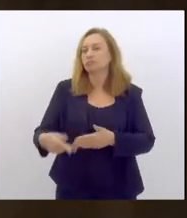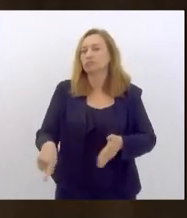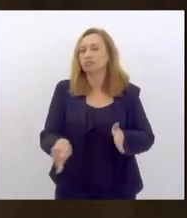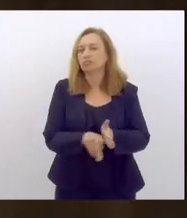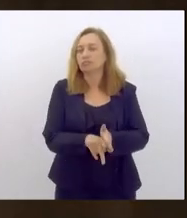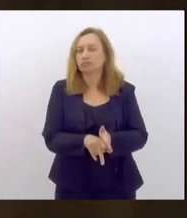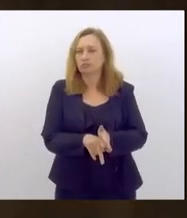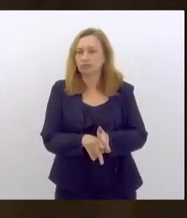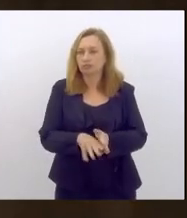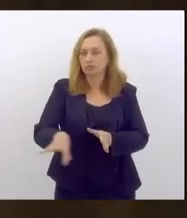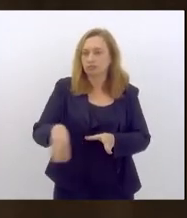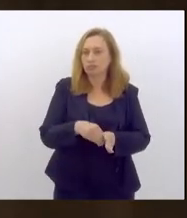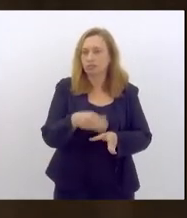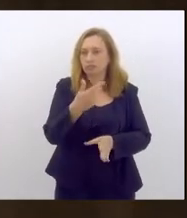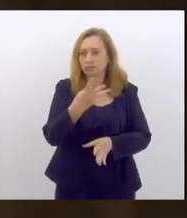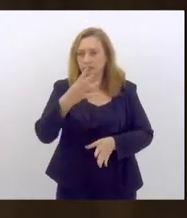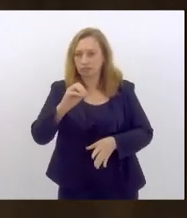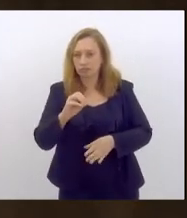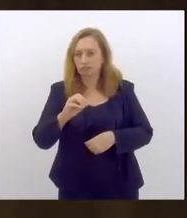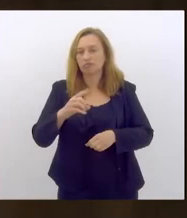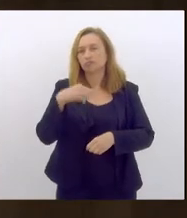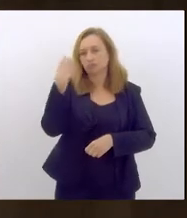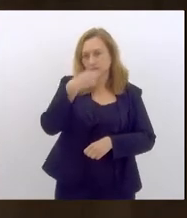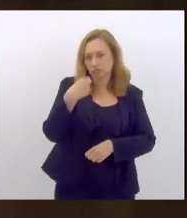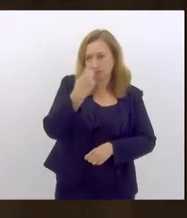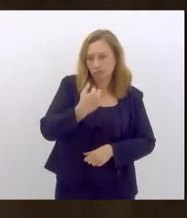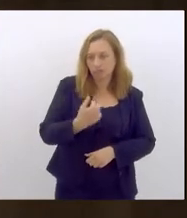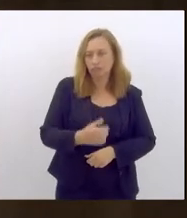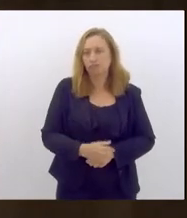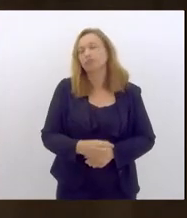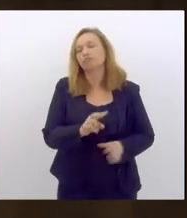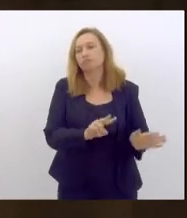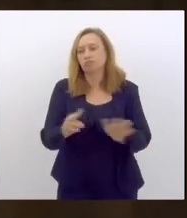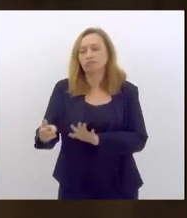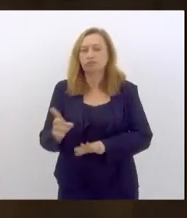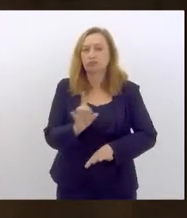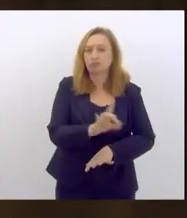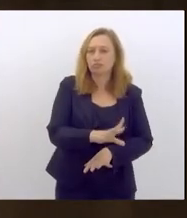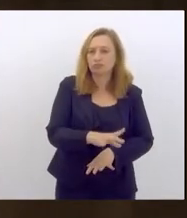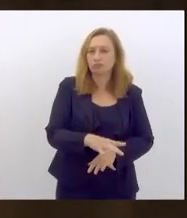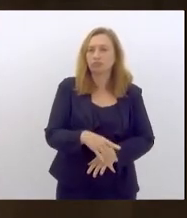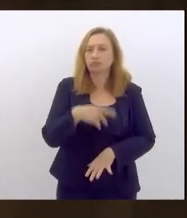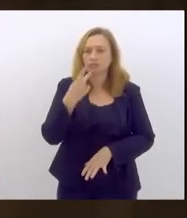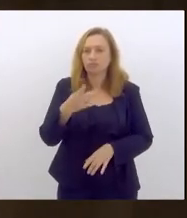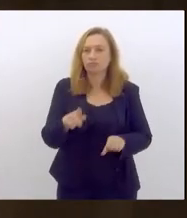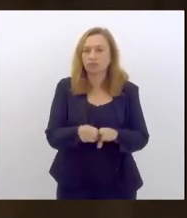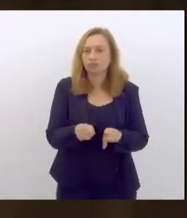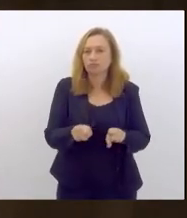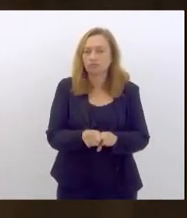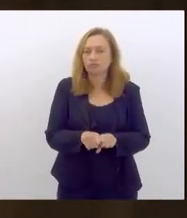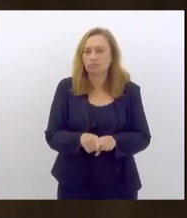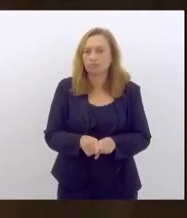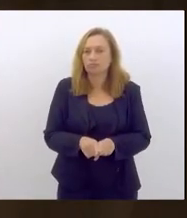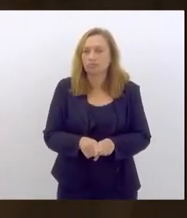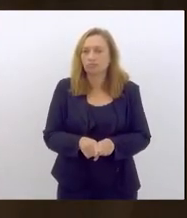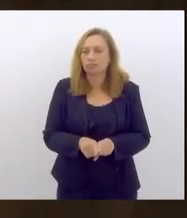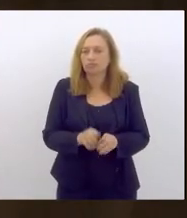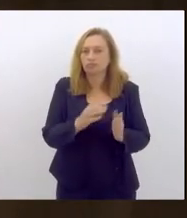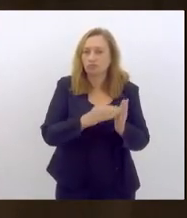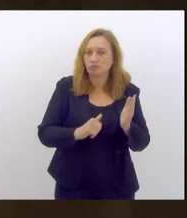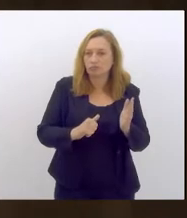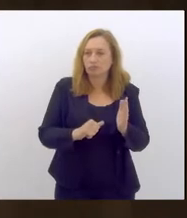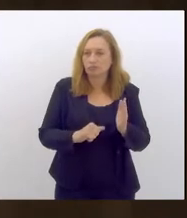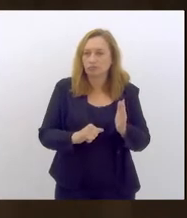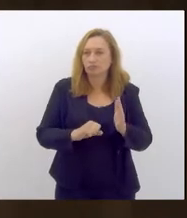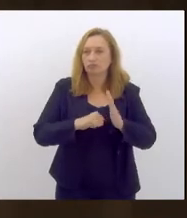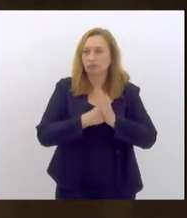sua migração para 40 horas, para carga horária de 40 horas semanais. E, por último, quero mencionar também a derrubada da